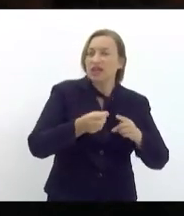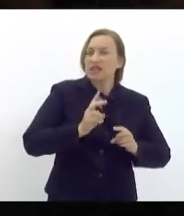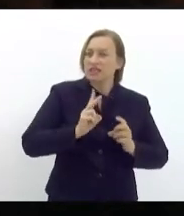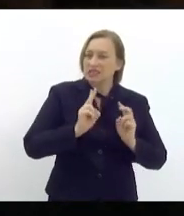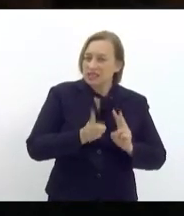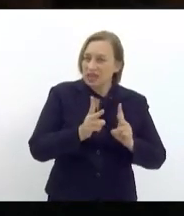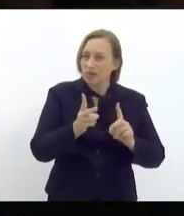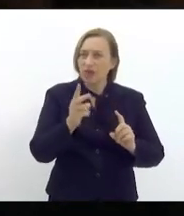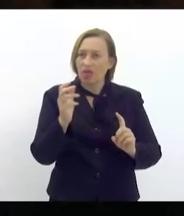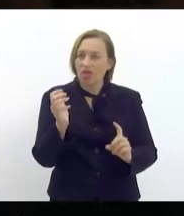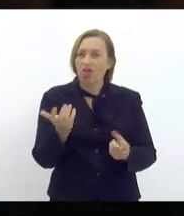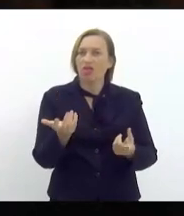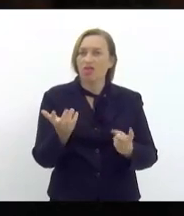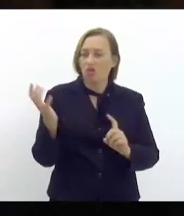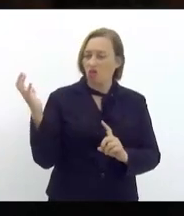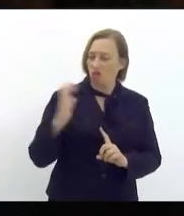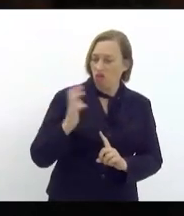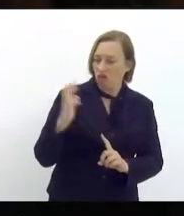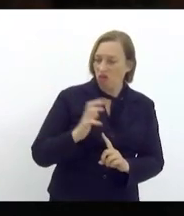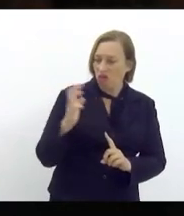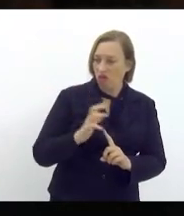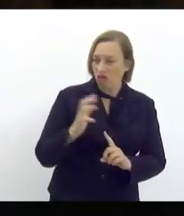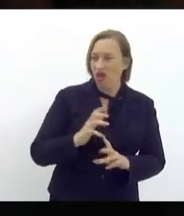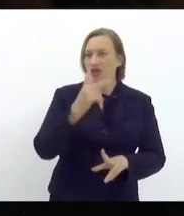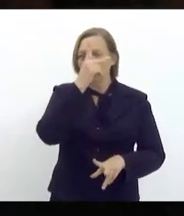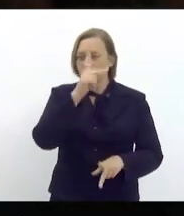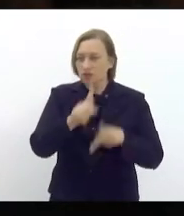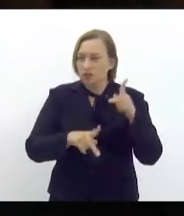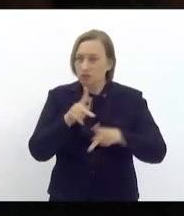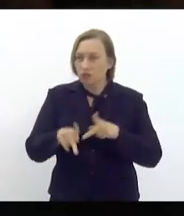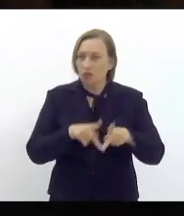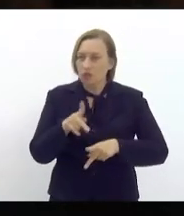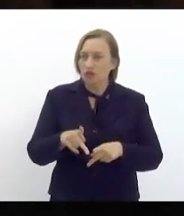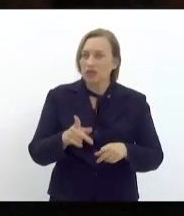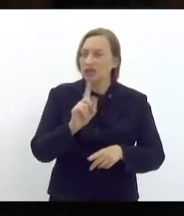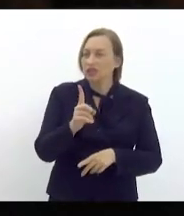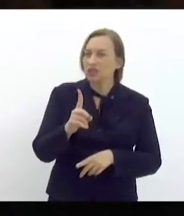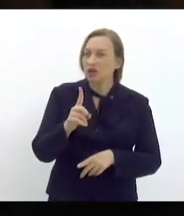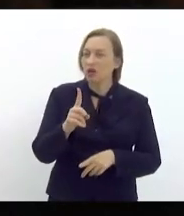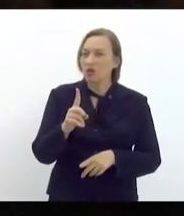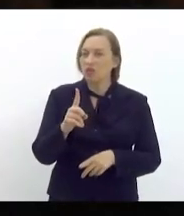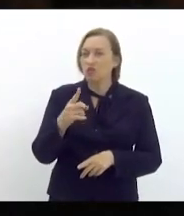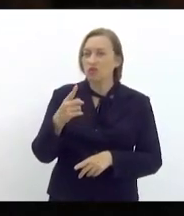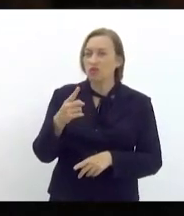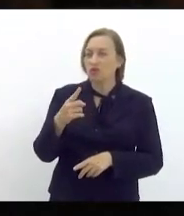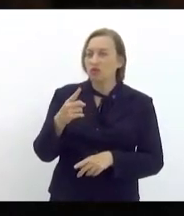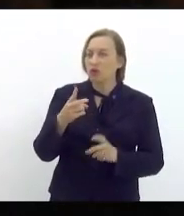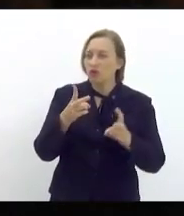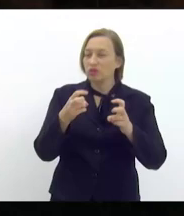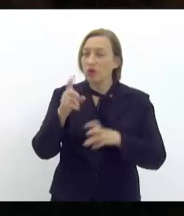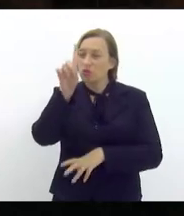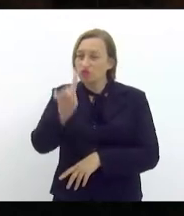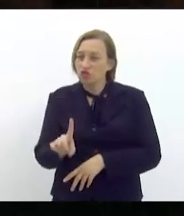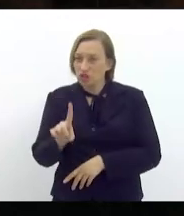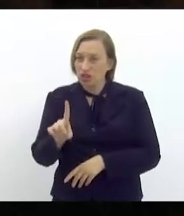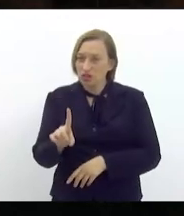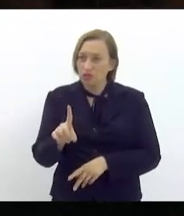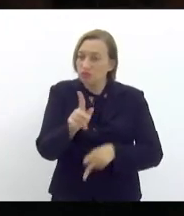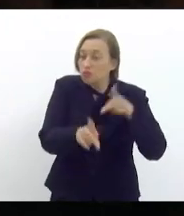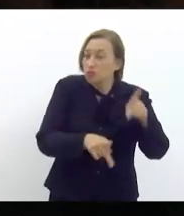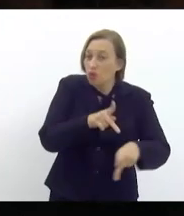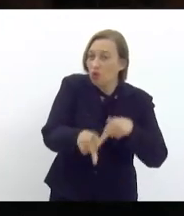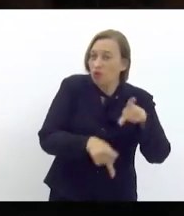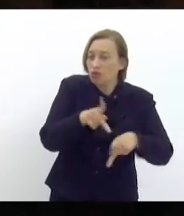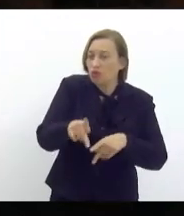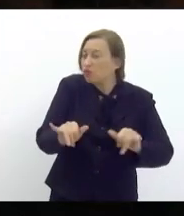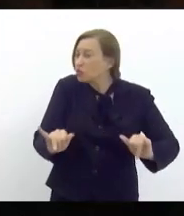contingenciamento também quando se quer e é acima de tudo não olhar para os direitos do nosso estado o estado do Rio de Janeiro